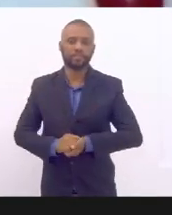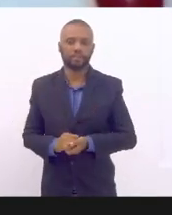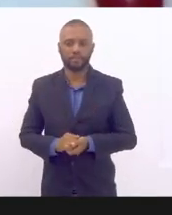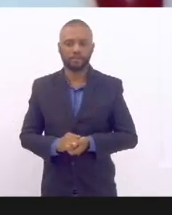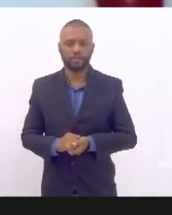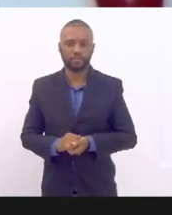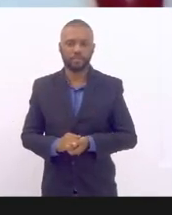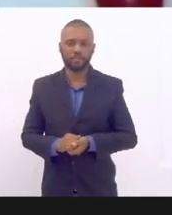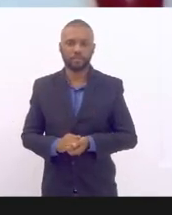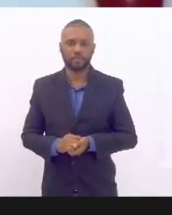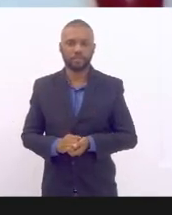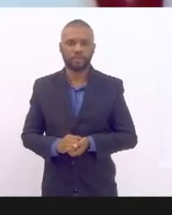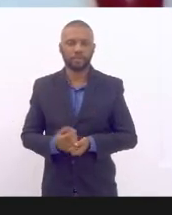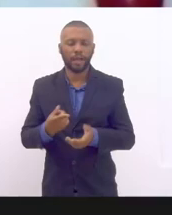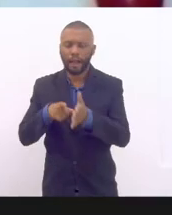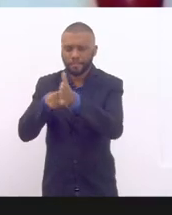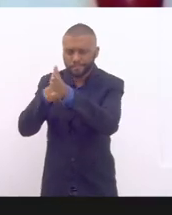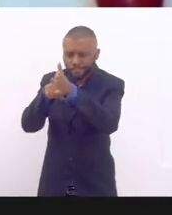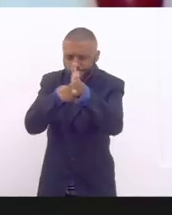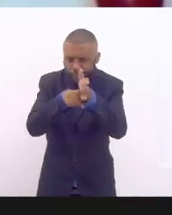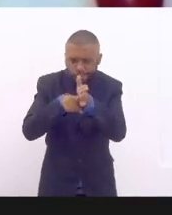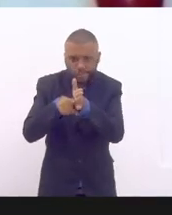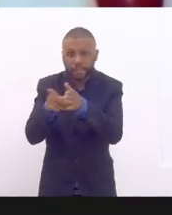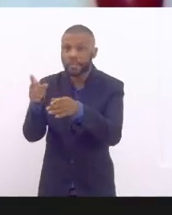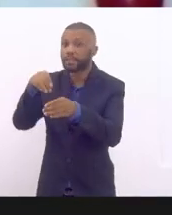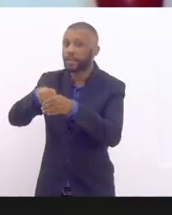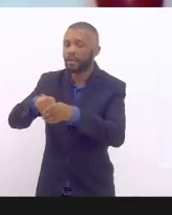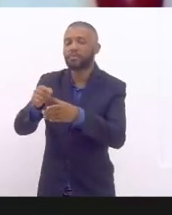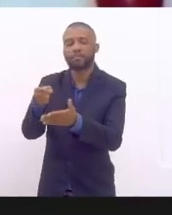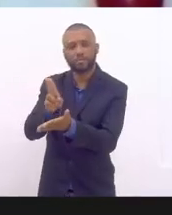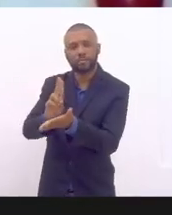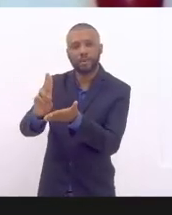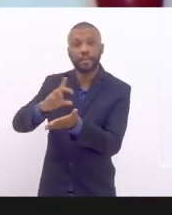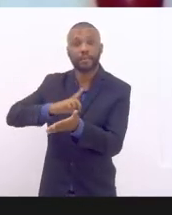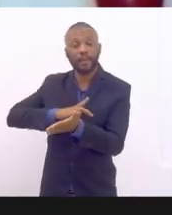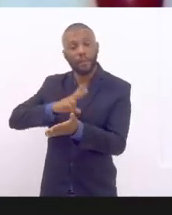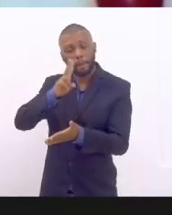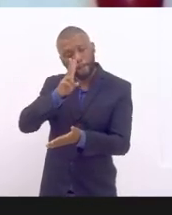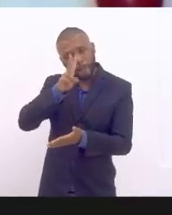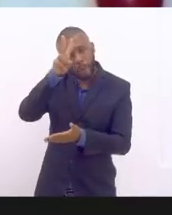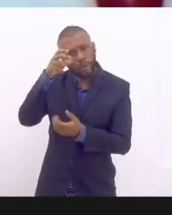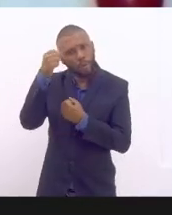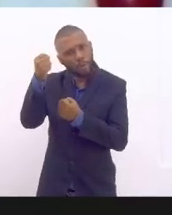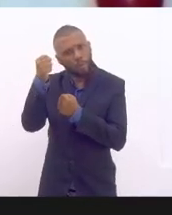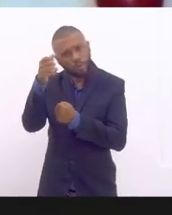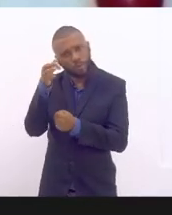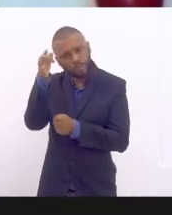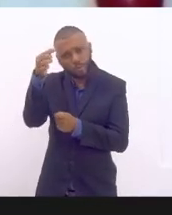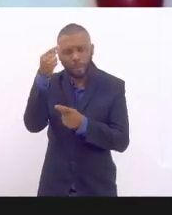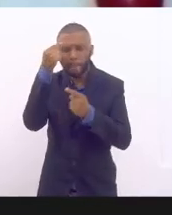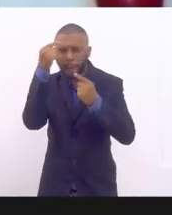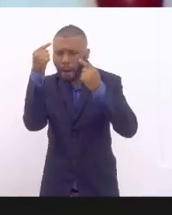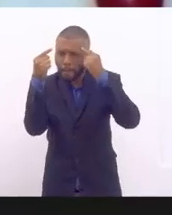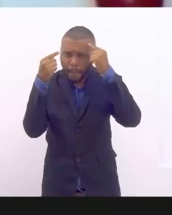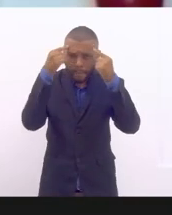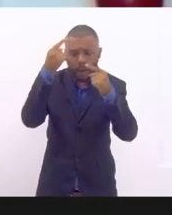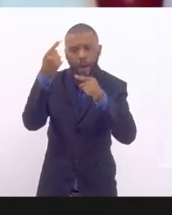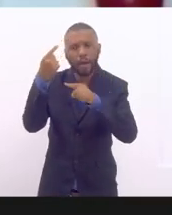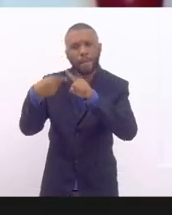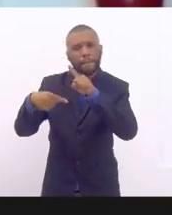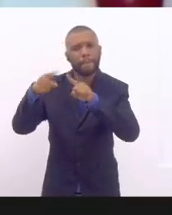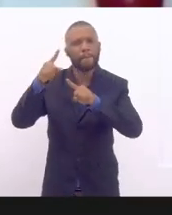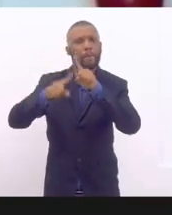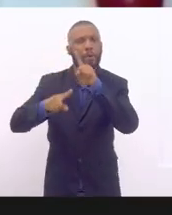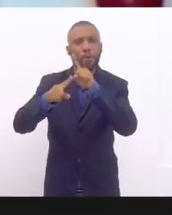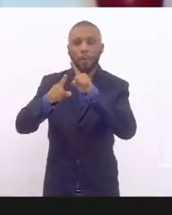as pesquisas que nós desenvolvemos as nossas universidades têm o potencial de se transformar em inovação para o nosso setor